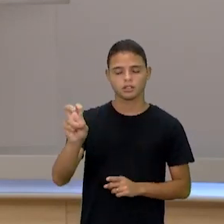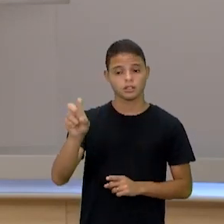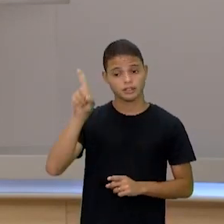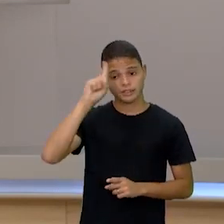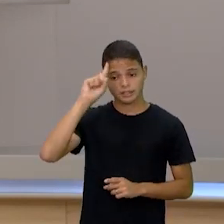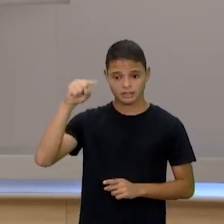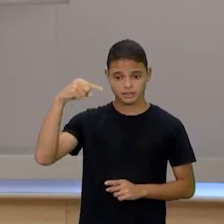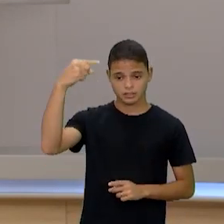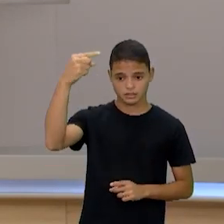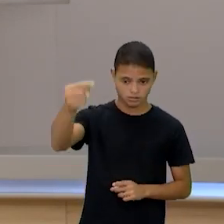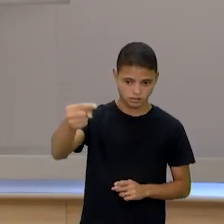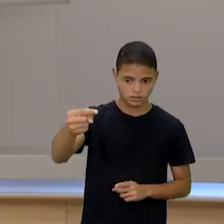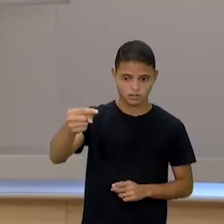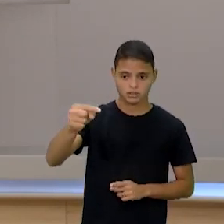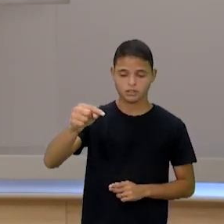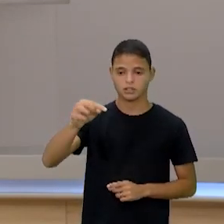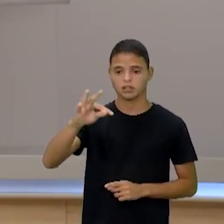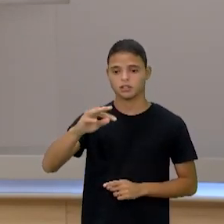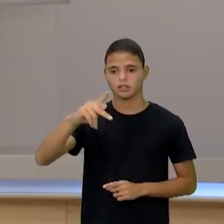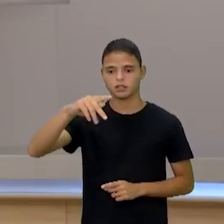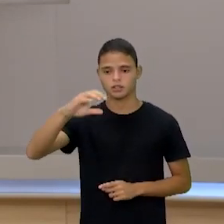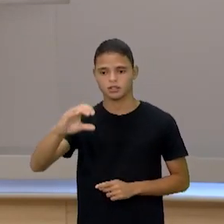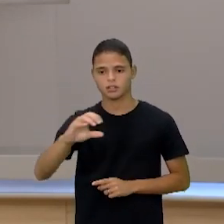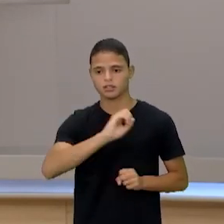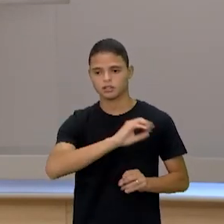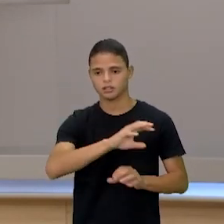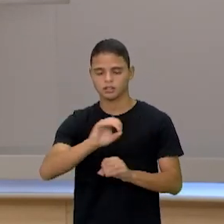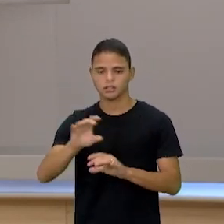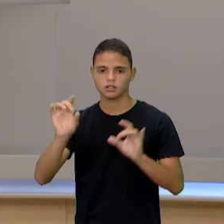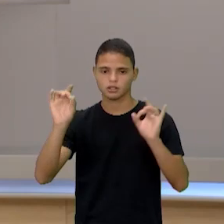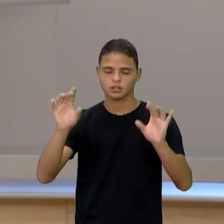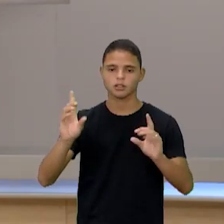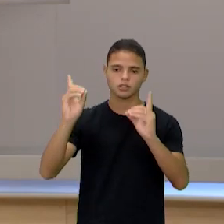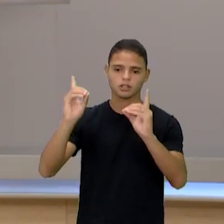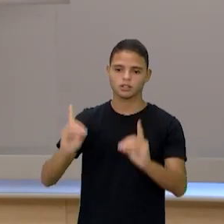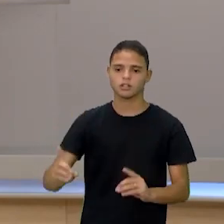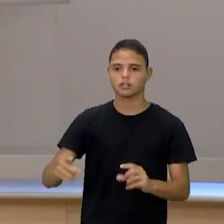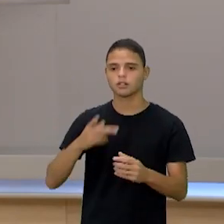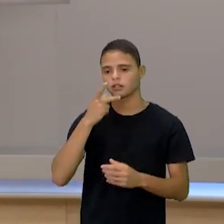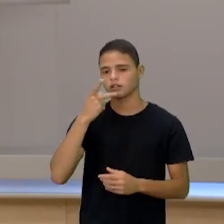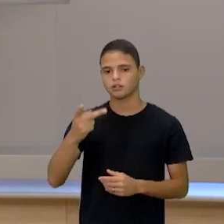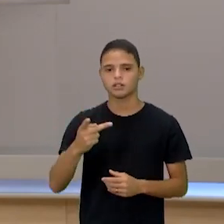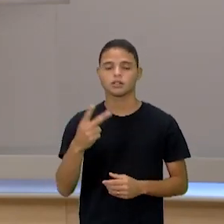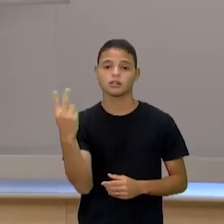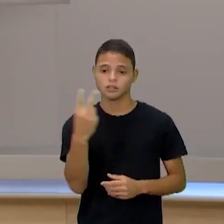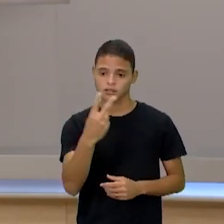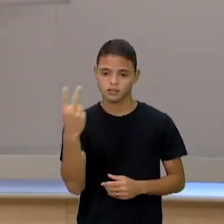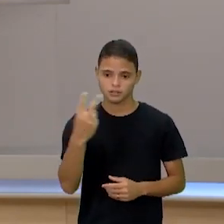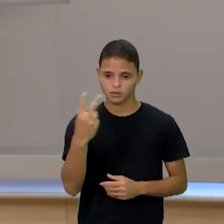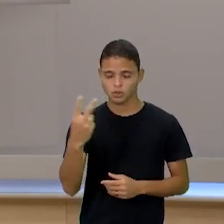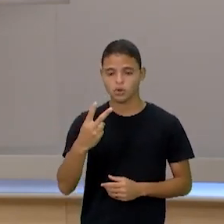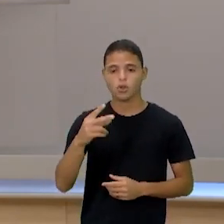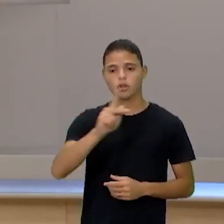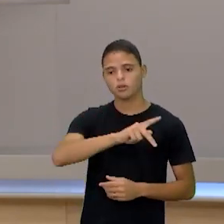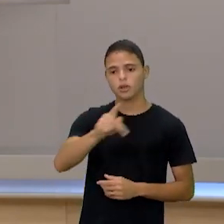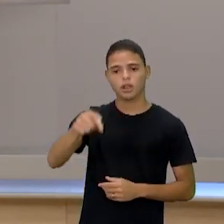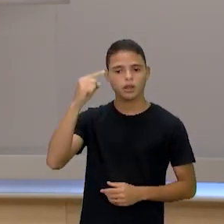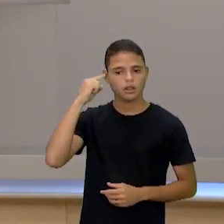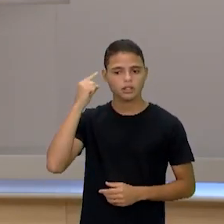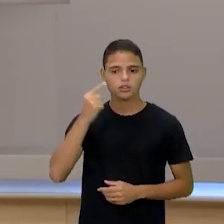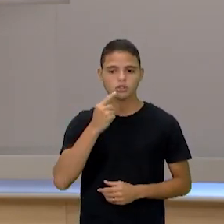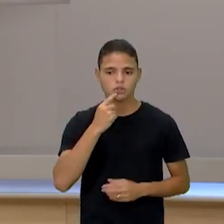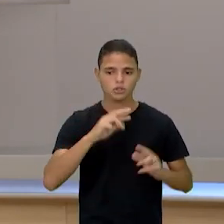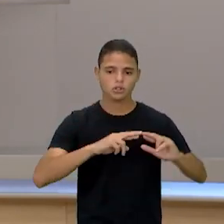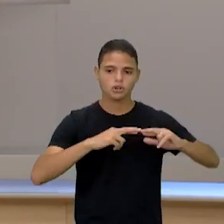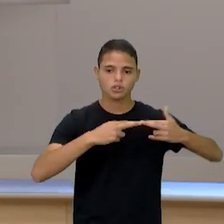dias na TPC Educação Especial. Falaremos com 2 professoras que são surdas, com deficiência auditiva da rede, que trarão